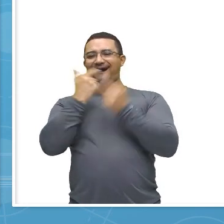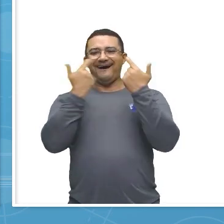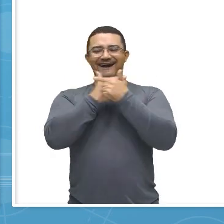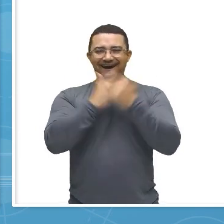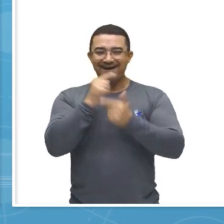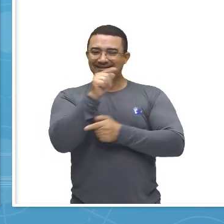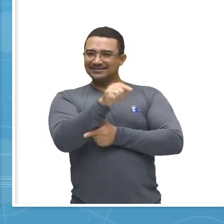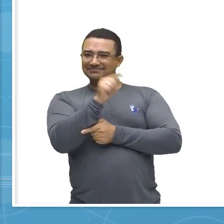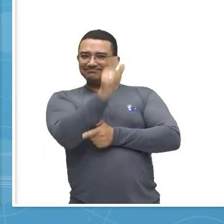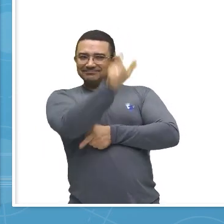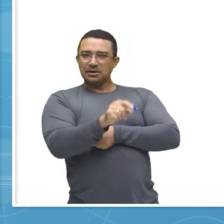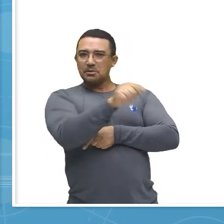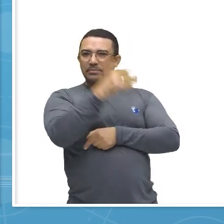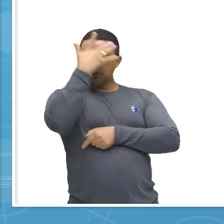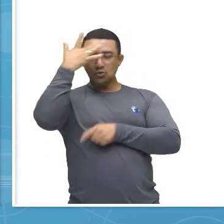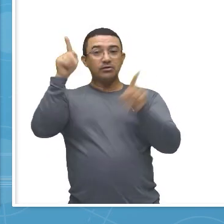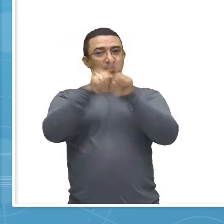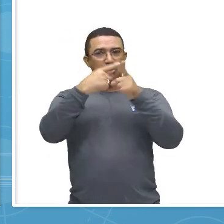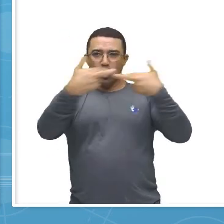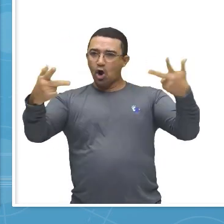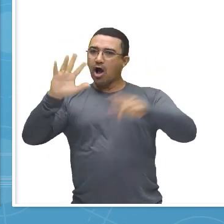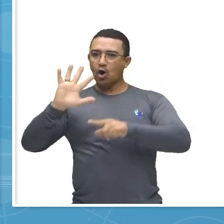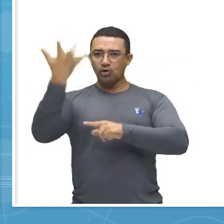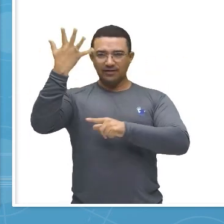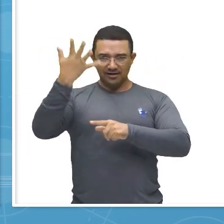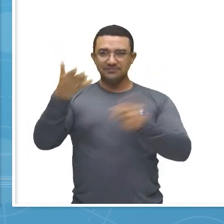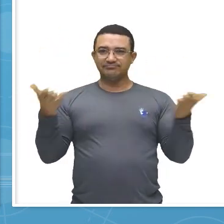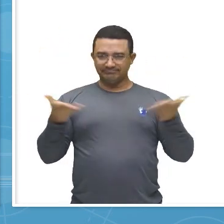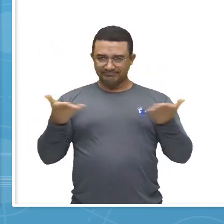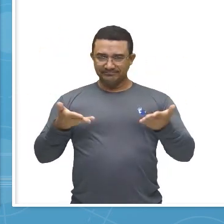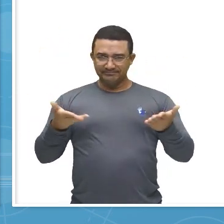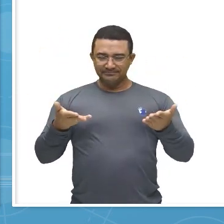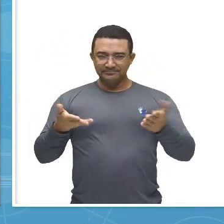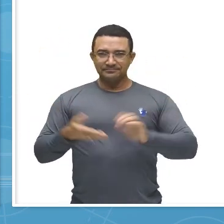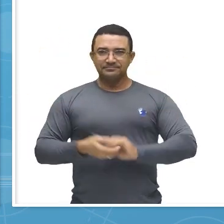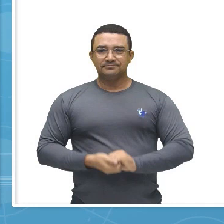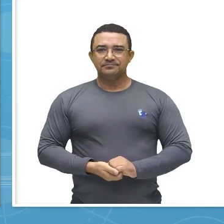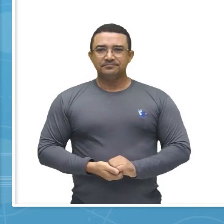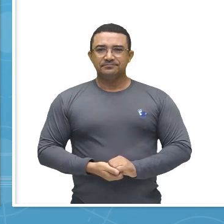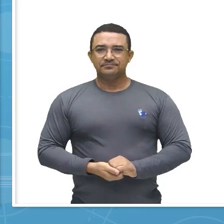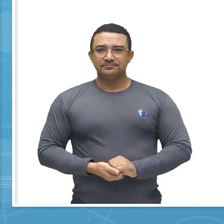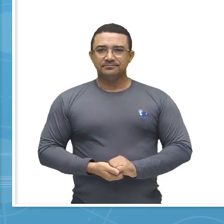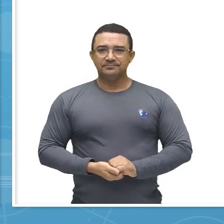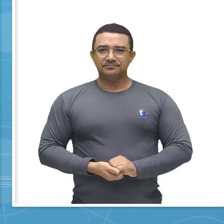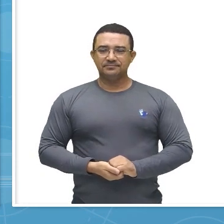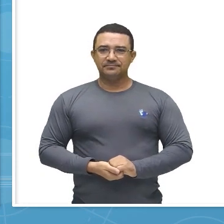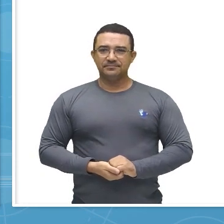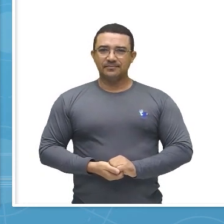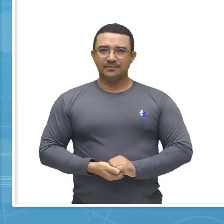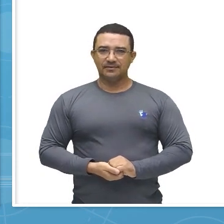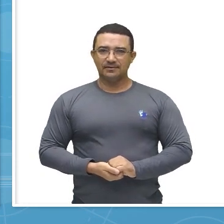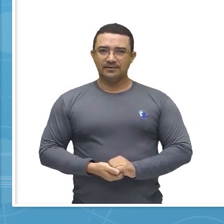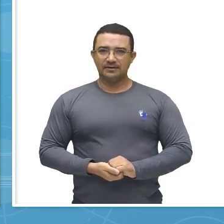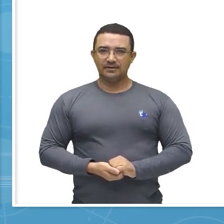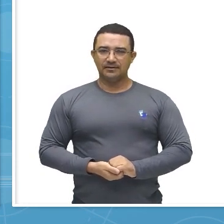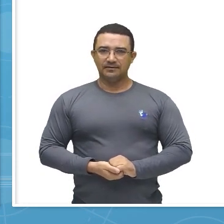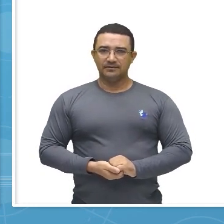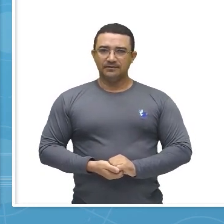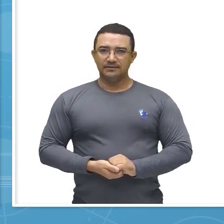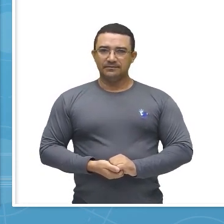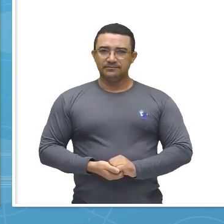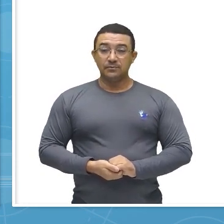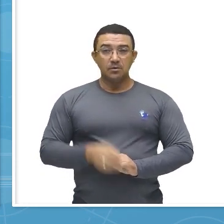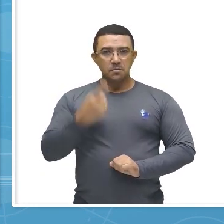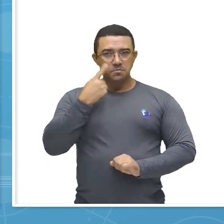satirizar algum acontecimento da atualidade. Muito bem, muito bem, muito bem. Então vamos lá, olha só. Vamos observar aqui